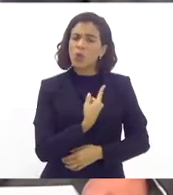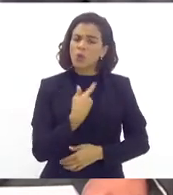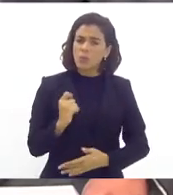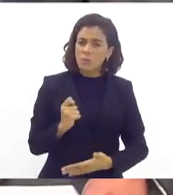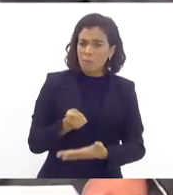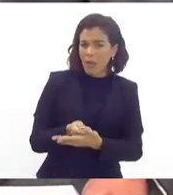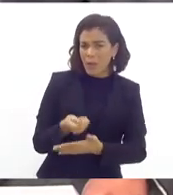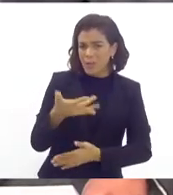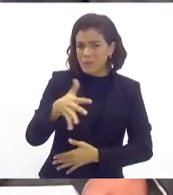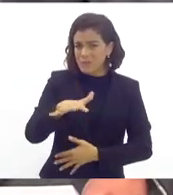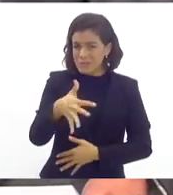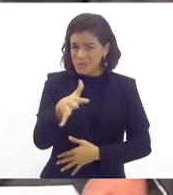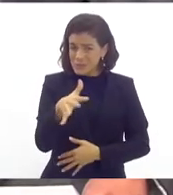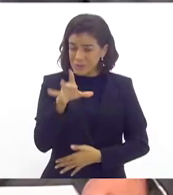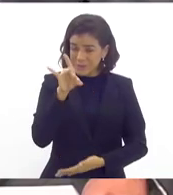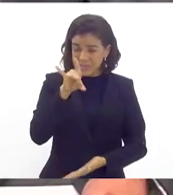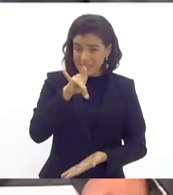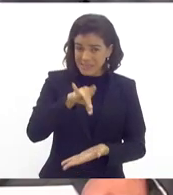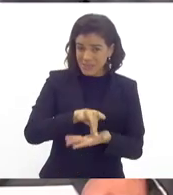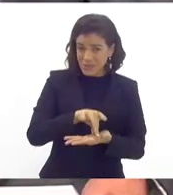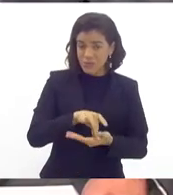média de juro real?